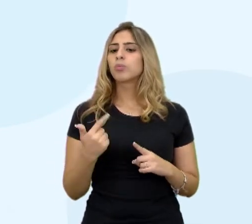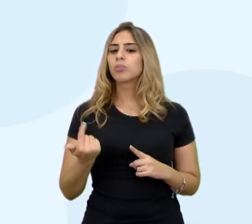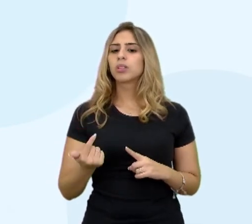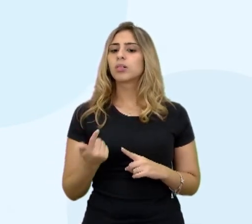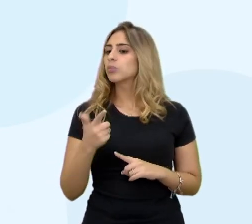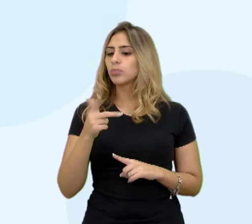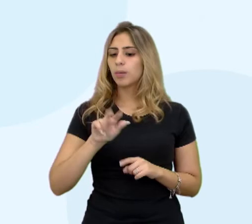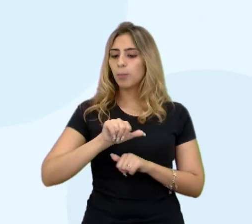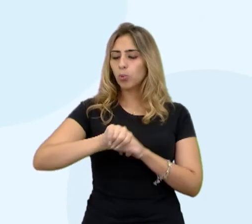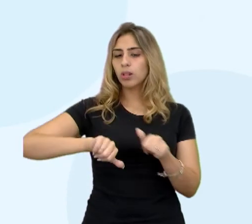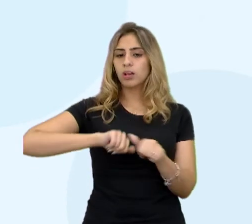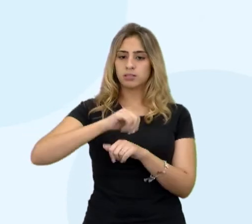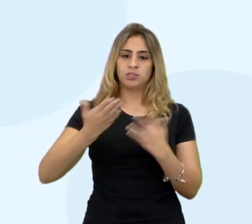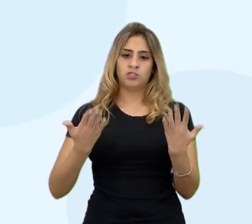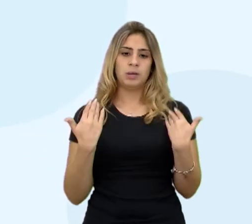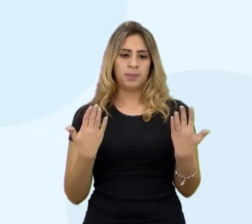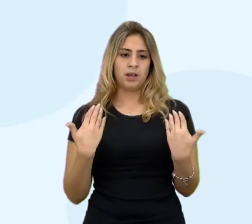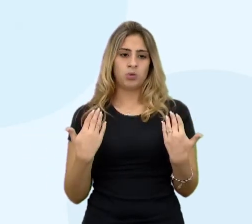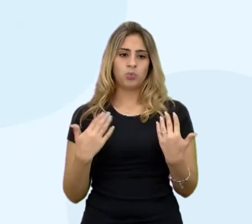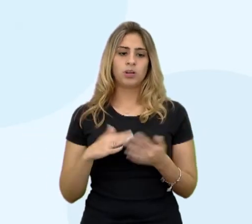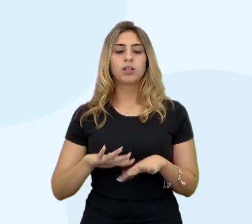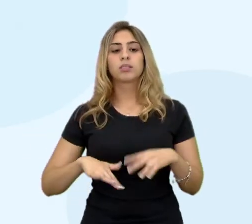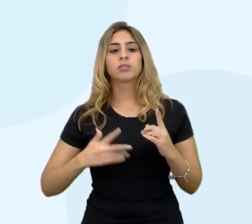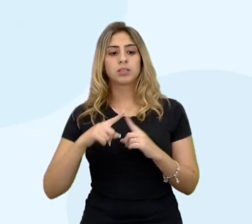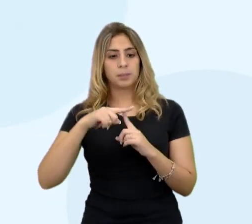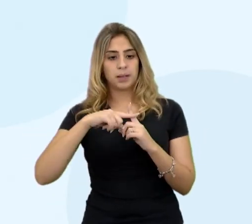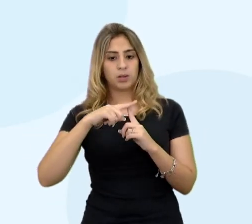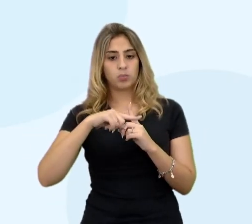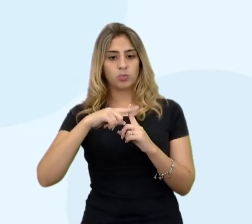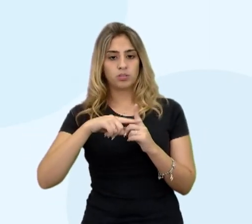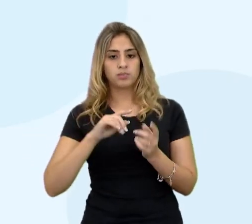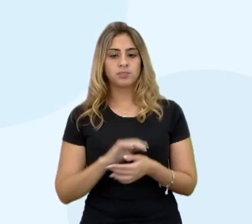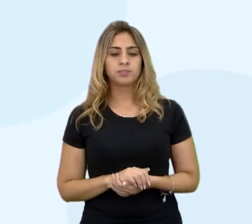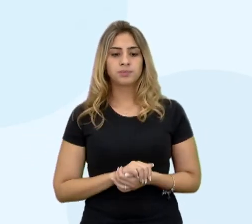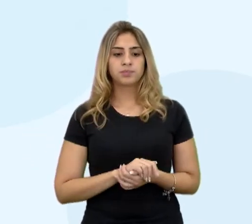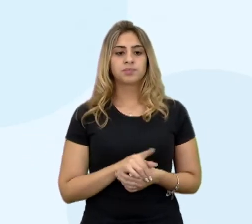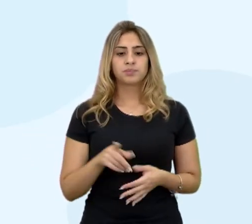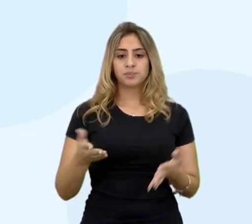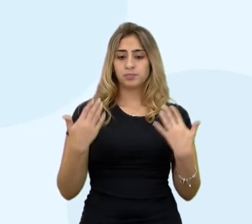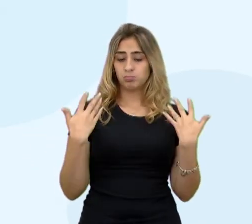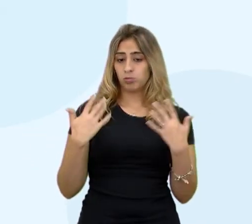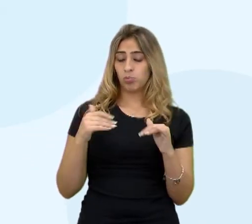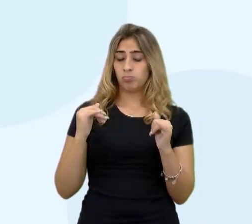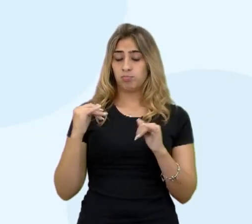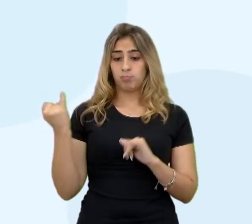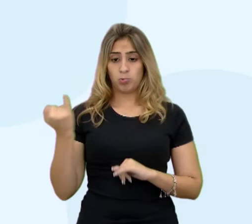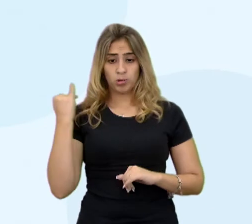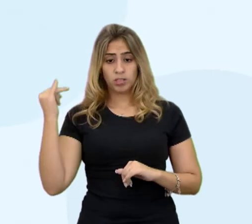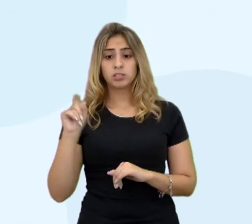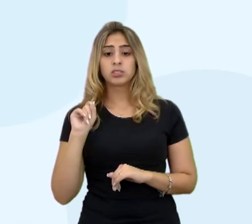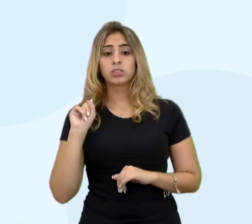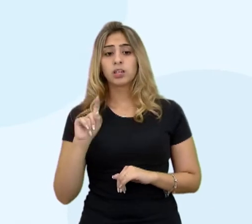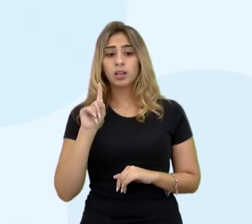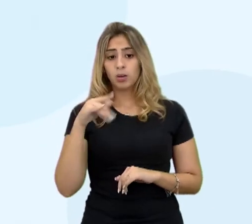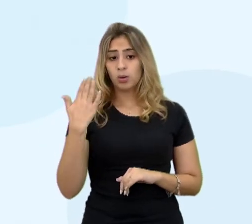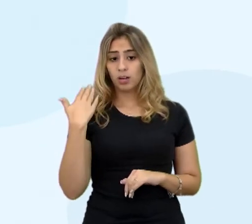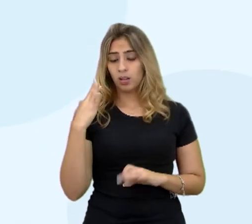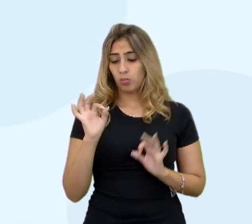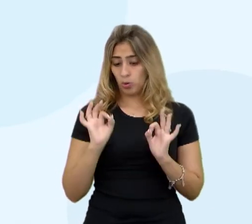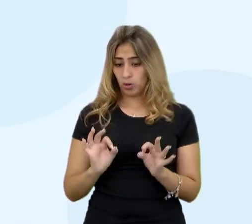de temperatura. Então, ó, duas coisas. De novo, só relembrando. O calor específico, esse aqui é o calor